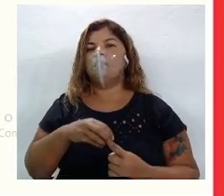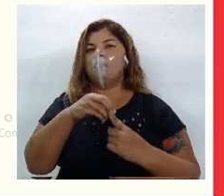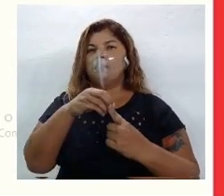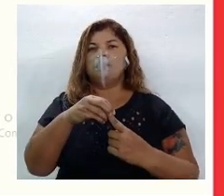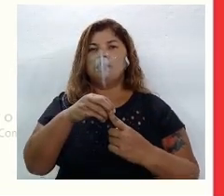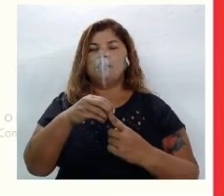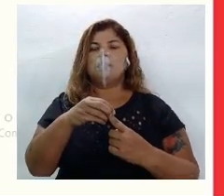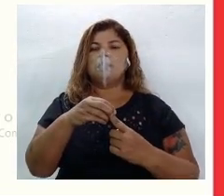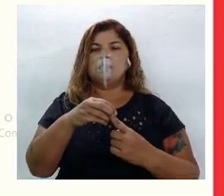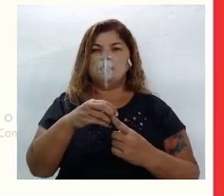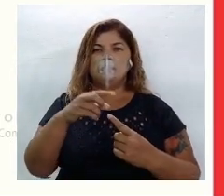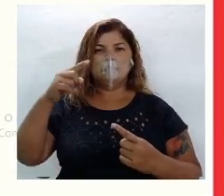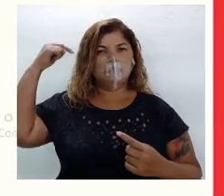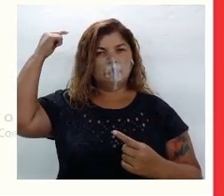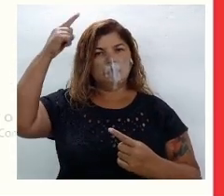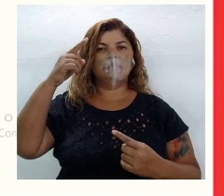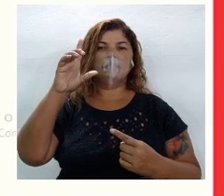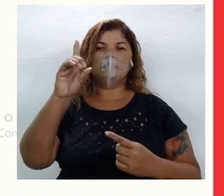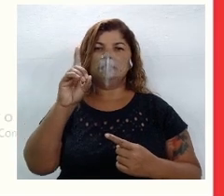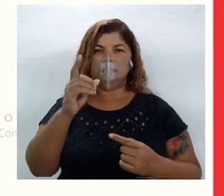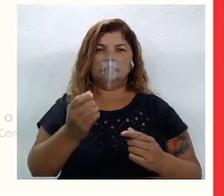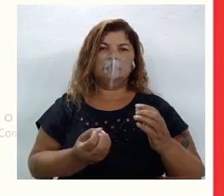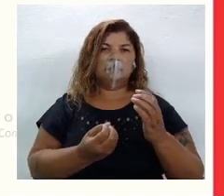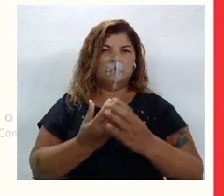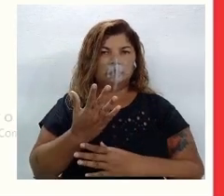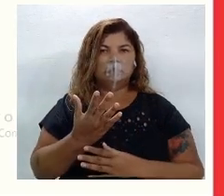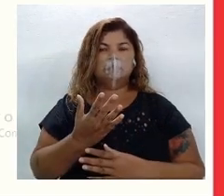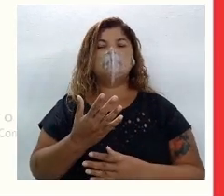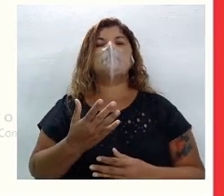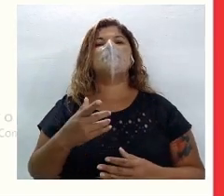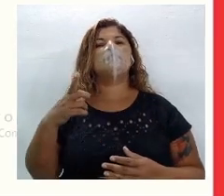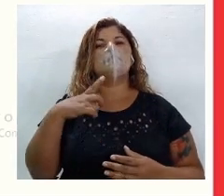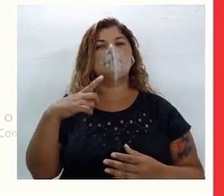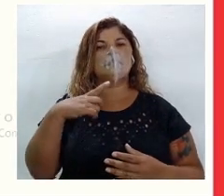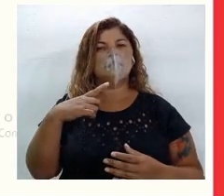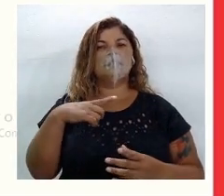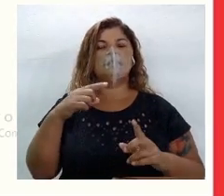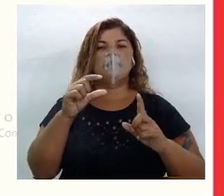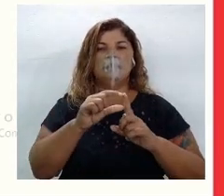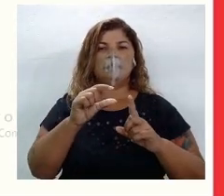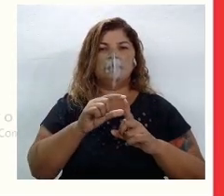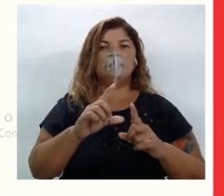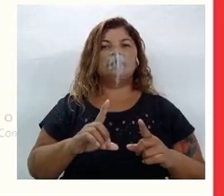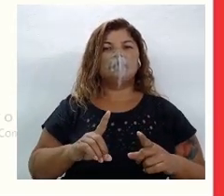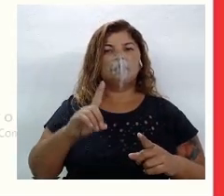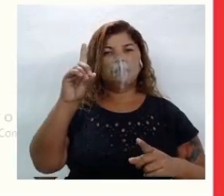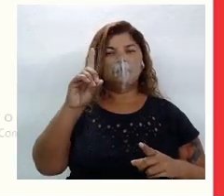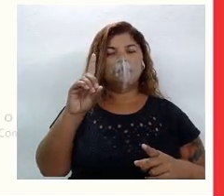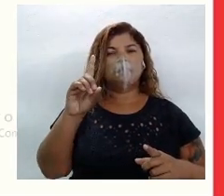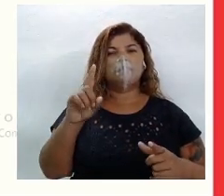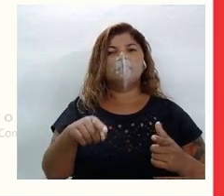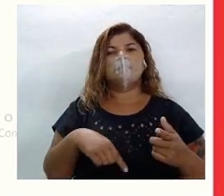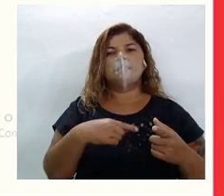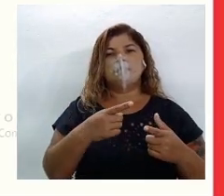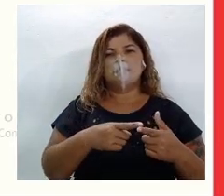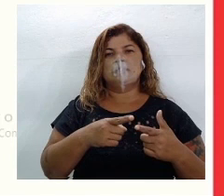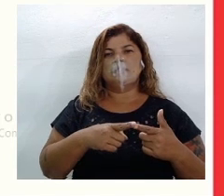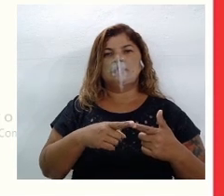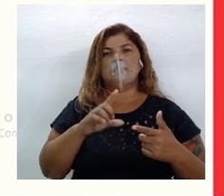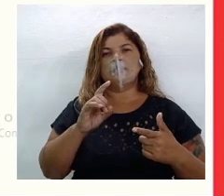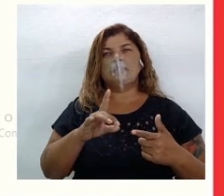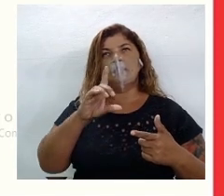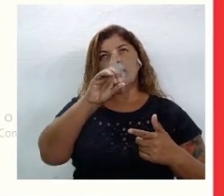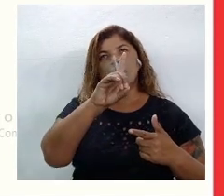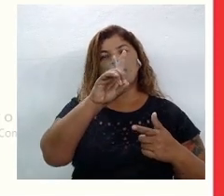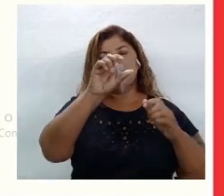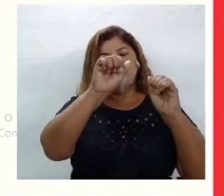Escritura sagrada, criada por Deus, na qual baseia-se a palavra de Deus. Segundo, somente a